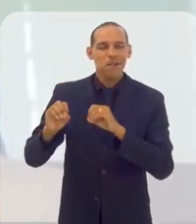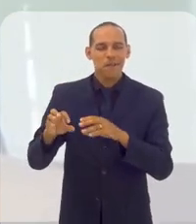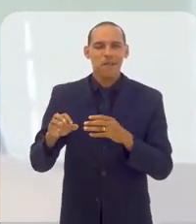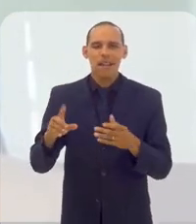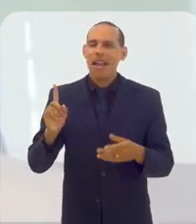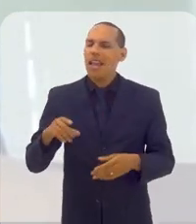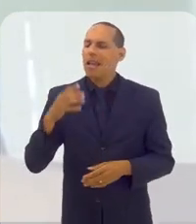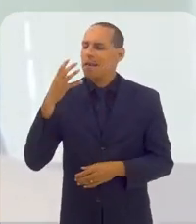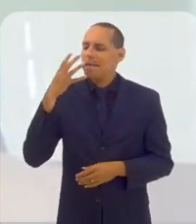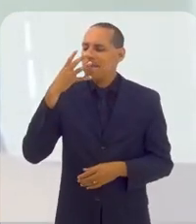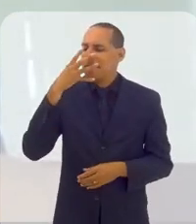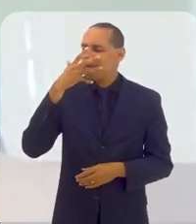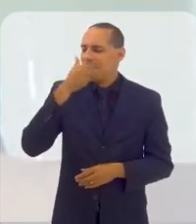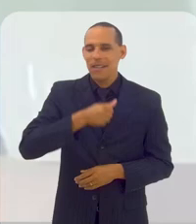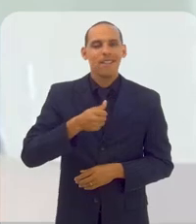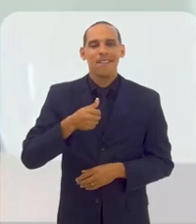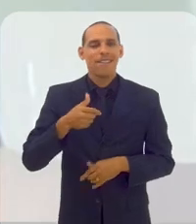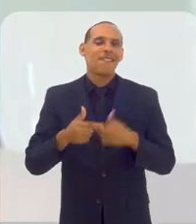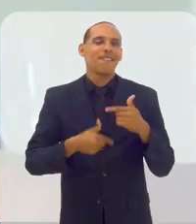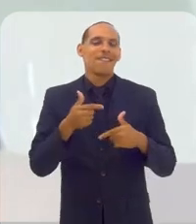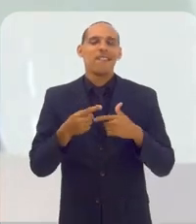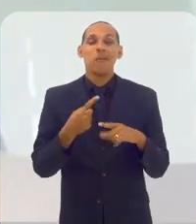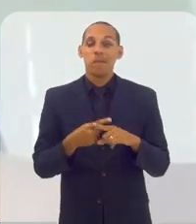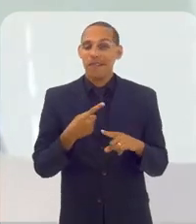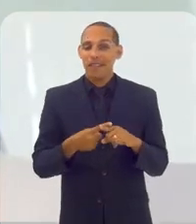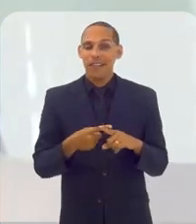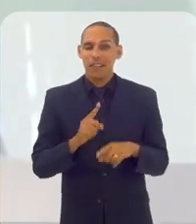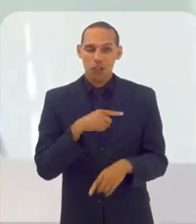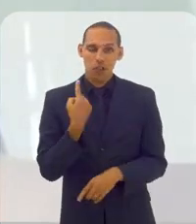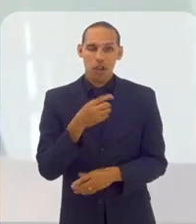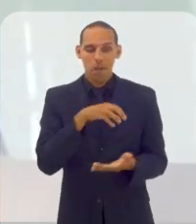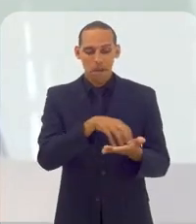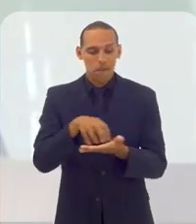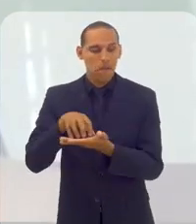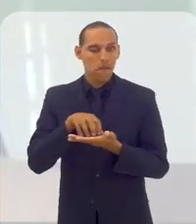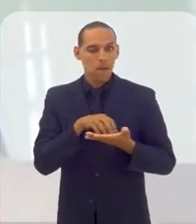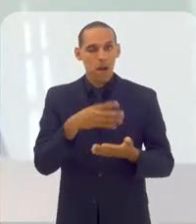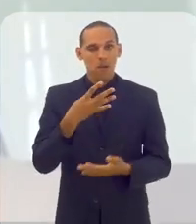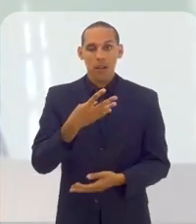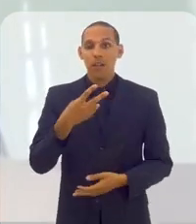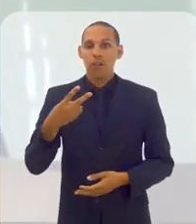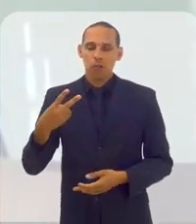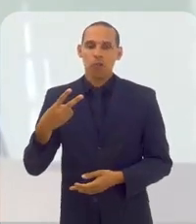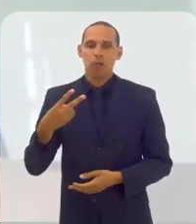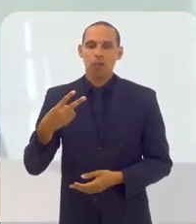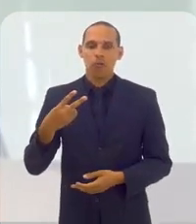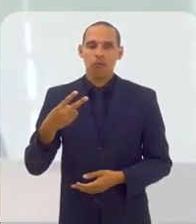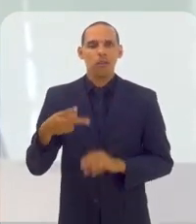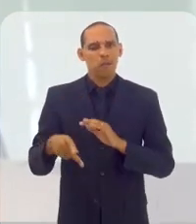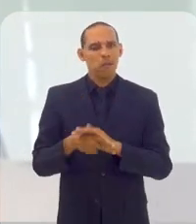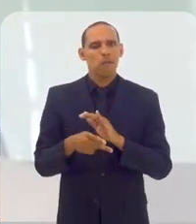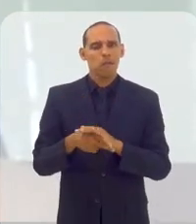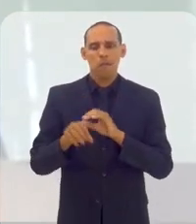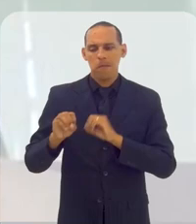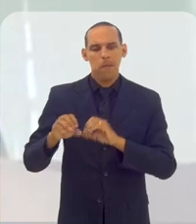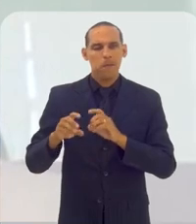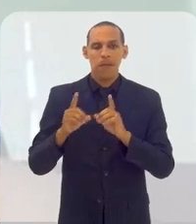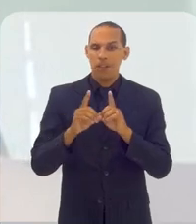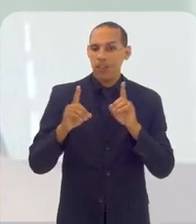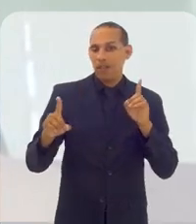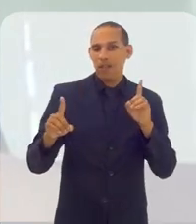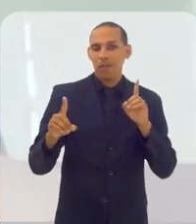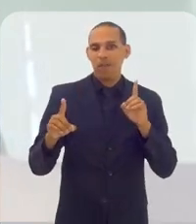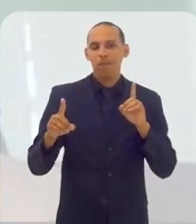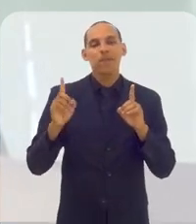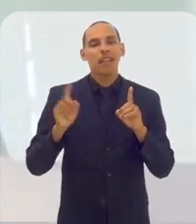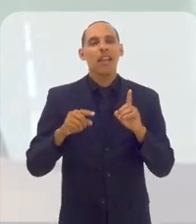é belíssimo esse trabalho por que que é belíssimo porque a gente tem 42 polos hoje né de ensina a distância